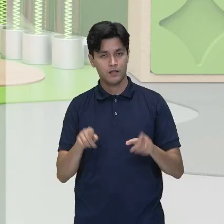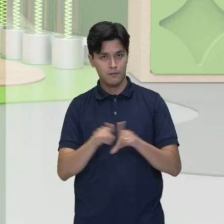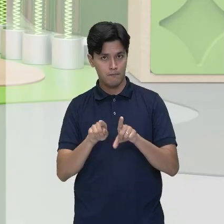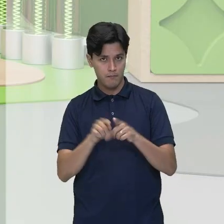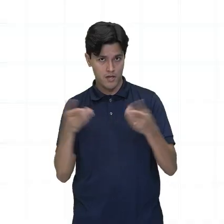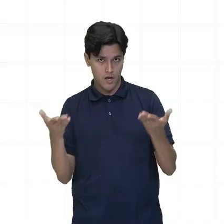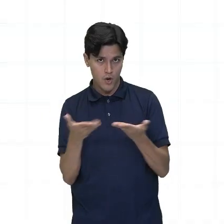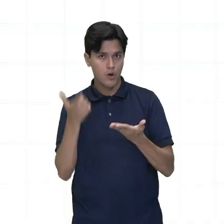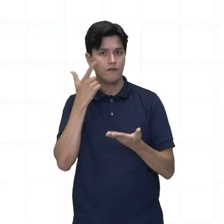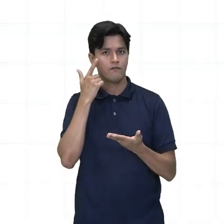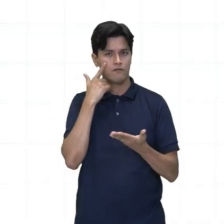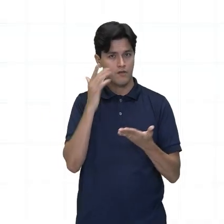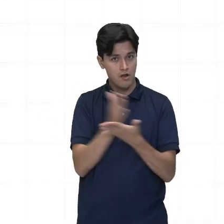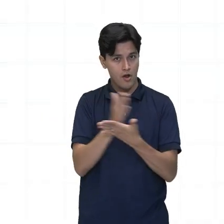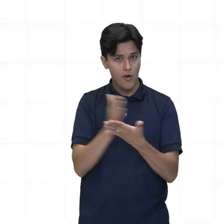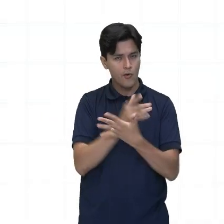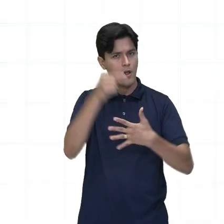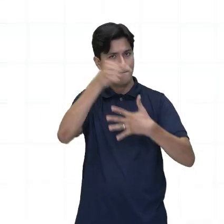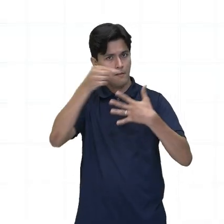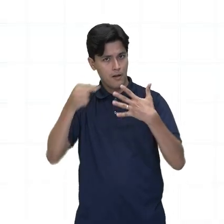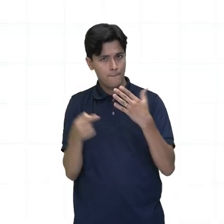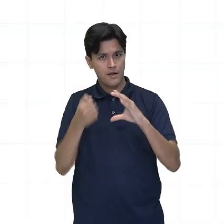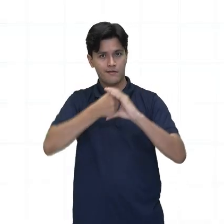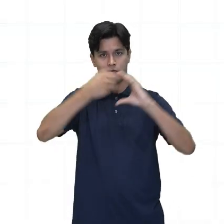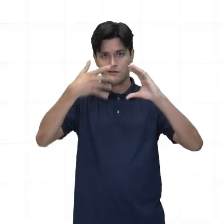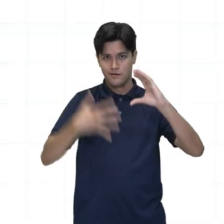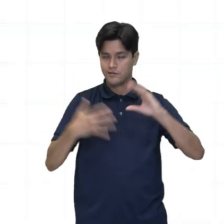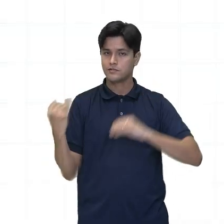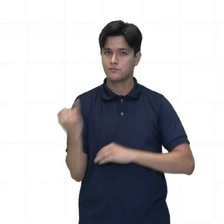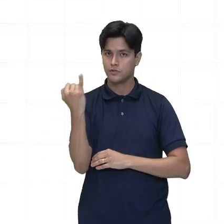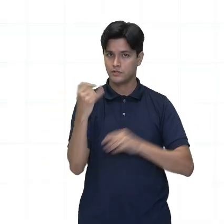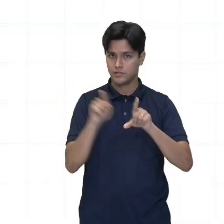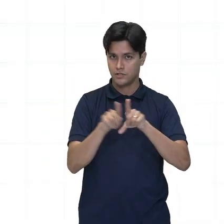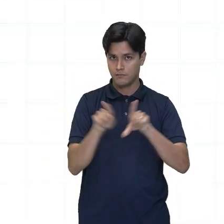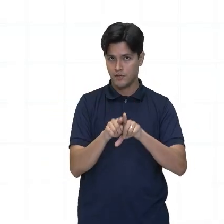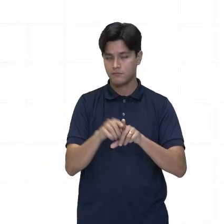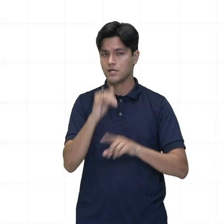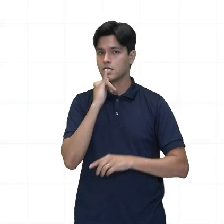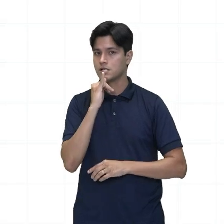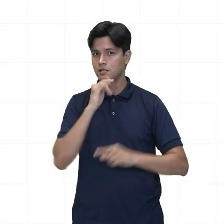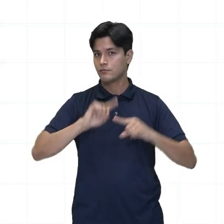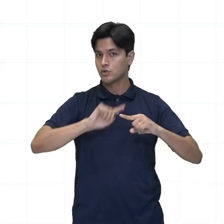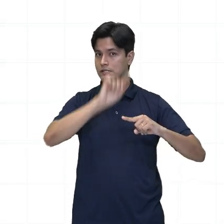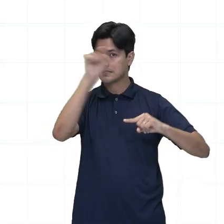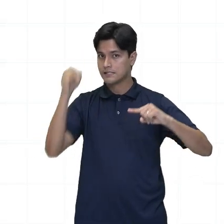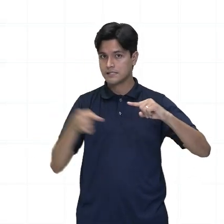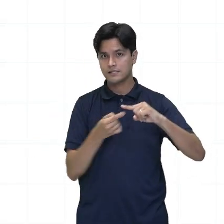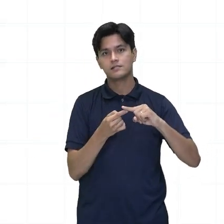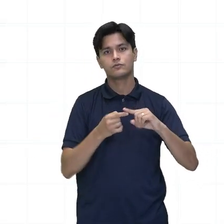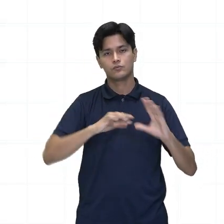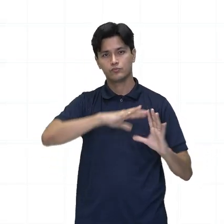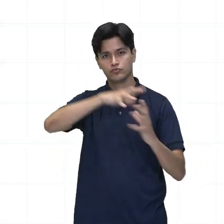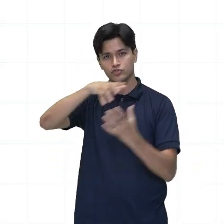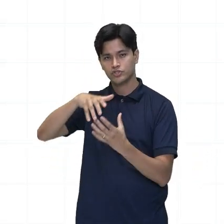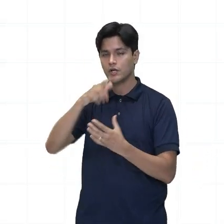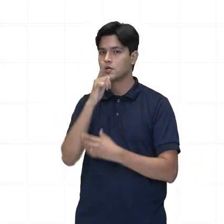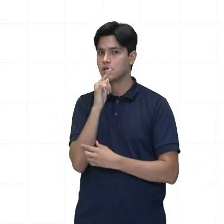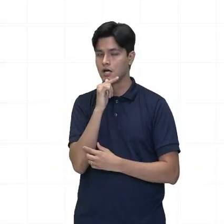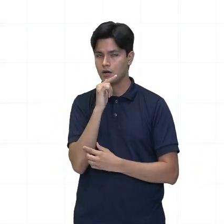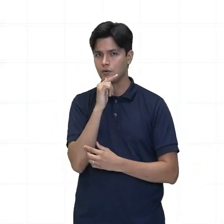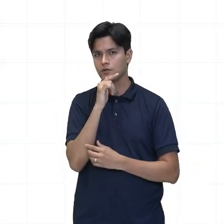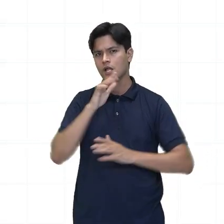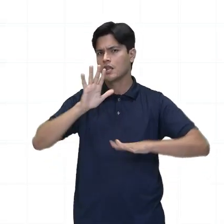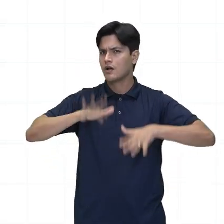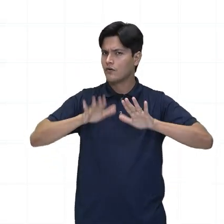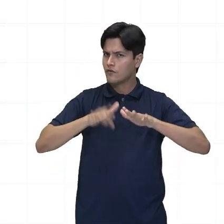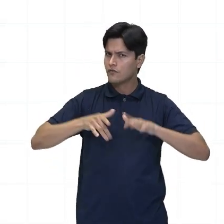importante. Primeiro, gente, é o ciclo global da água, Talvez você já tenha ouvido falar que o ciclo da água